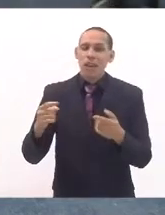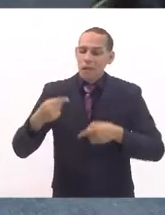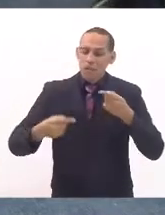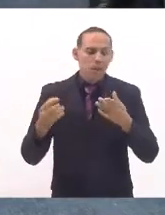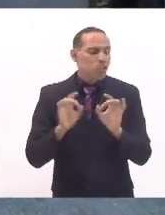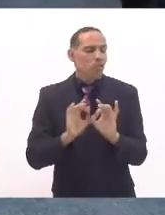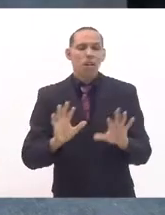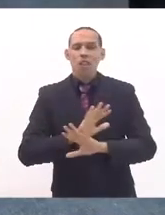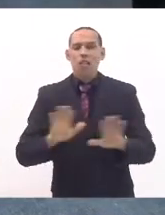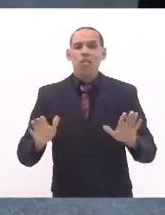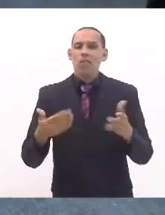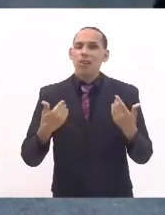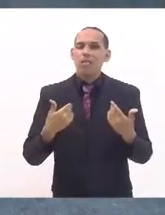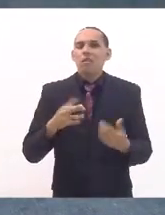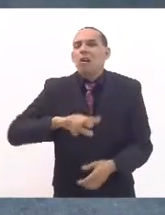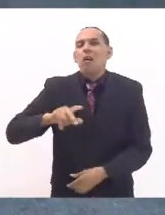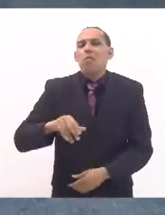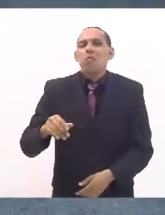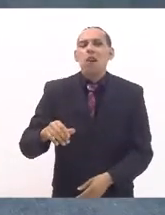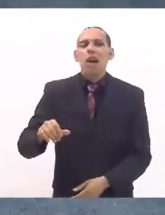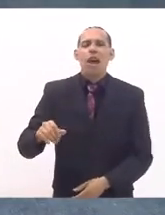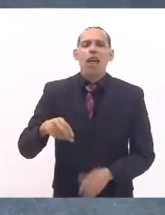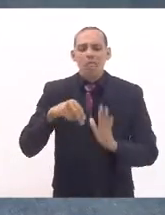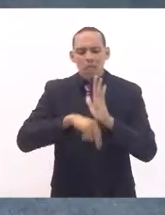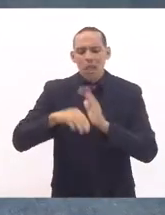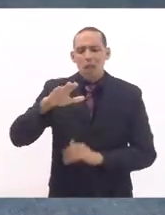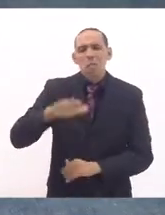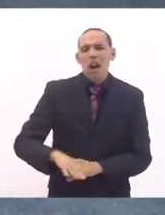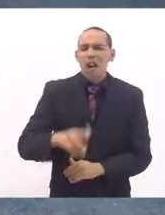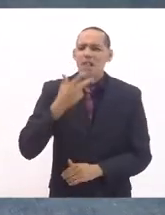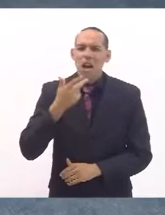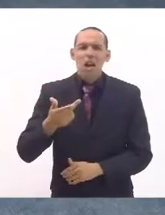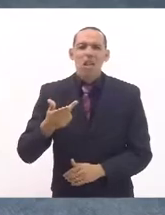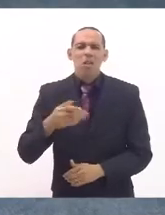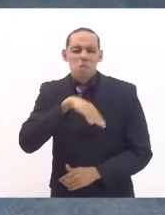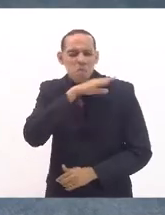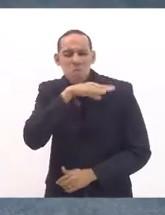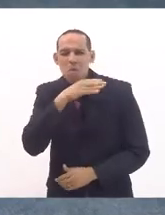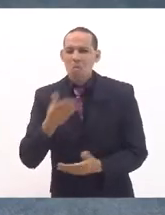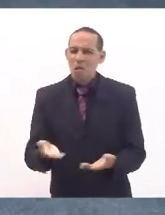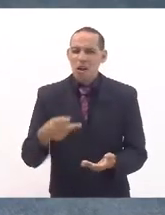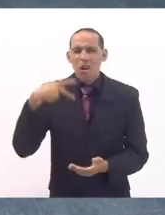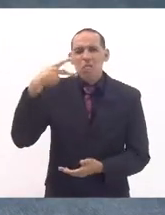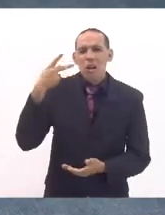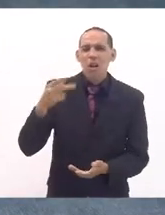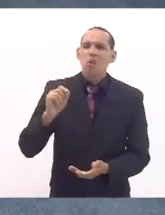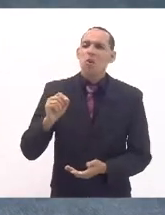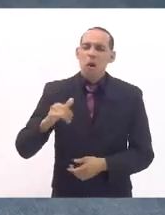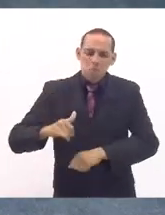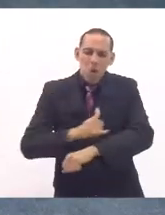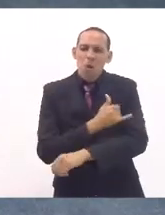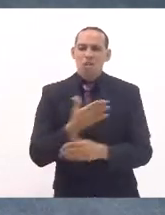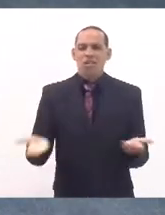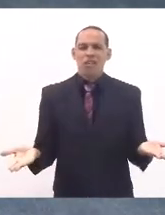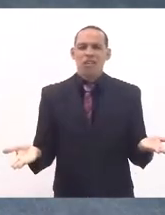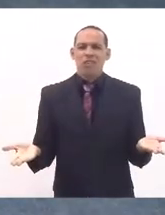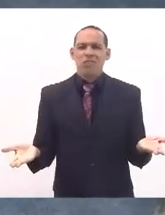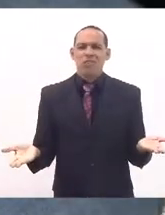quero fazer e não esse baixo nível. Vossa Excelência chamou um vereador de porco, chamou uma vereadora de boi.